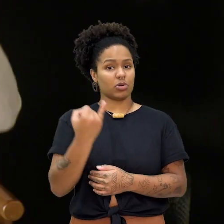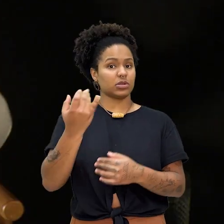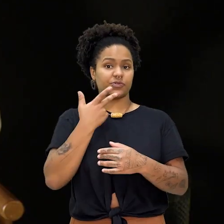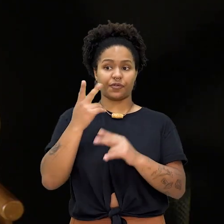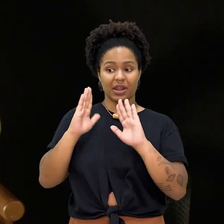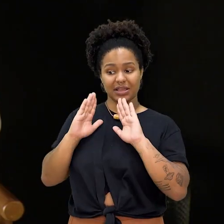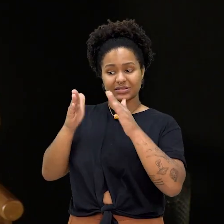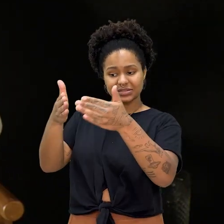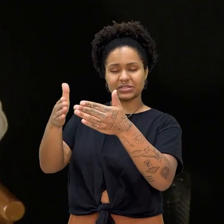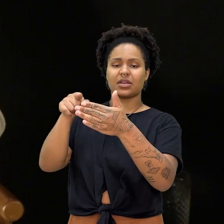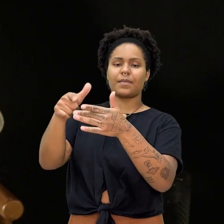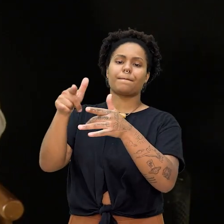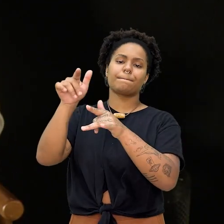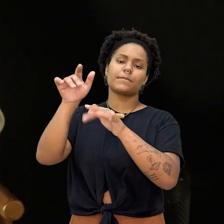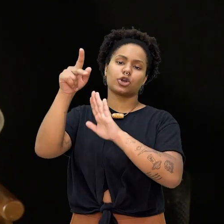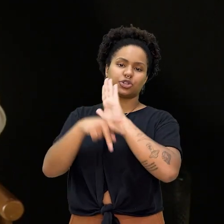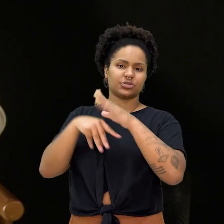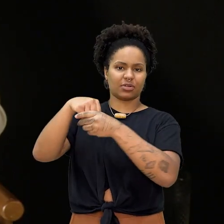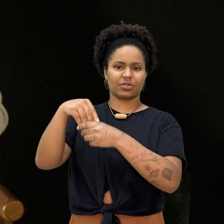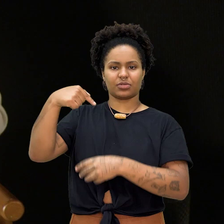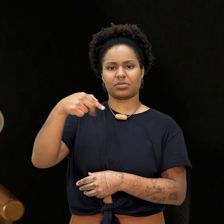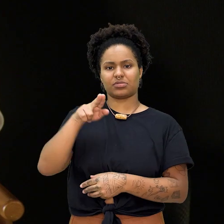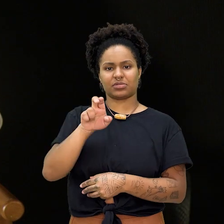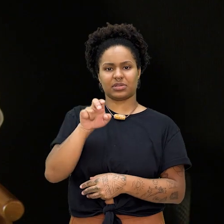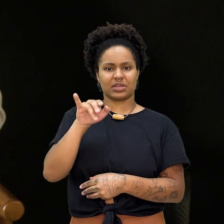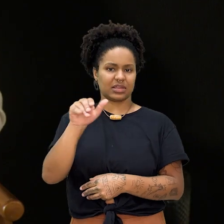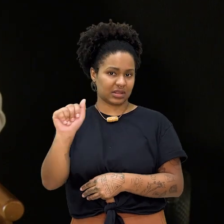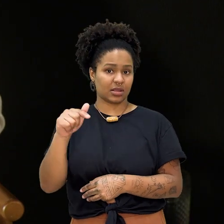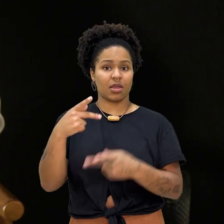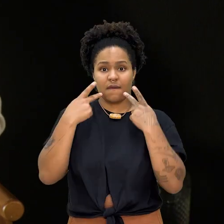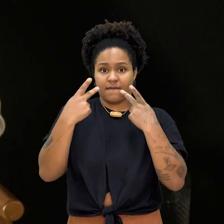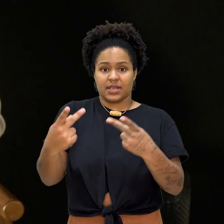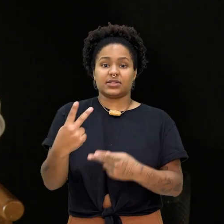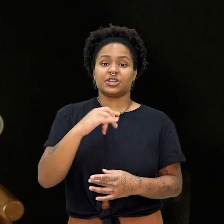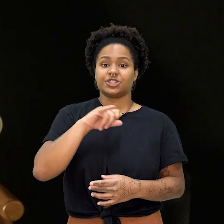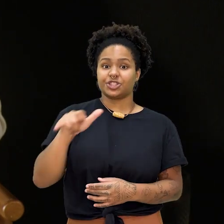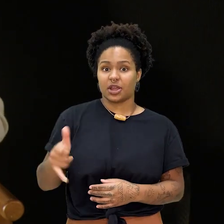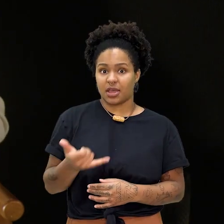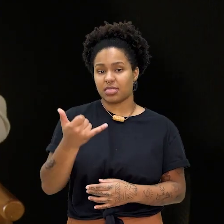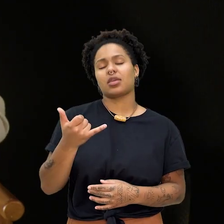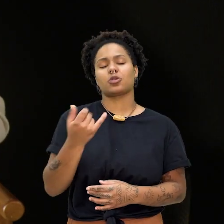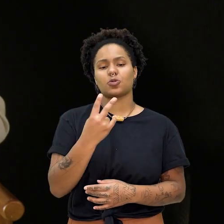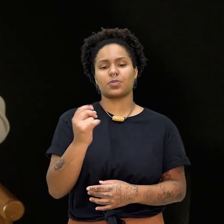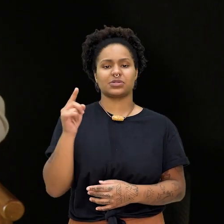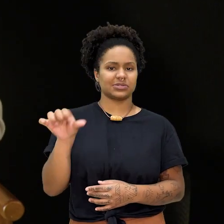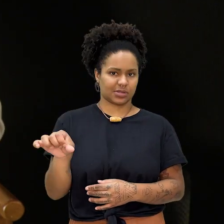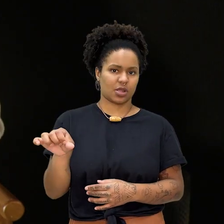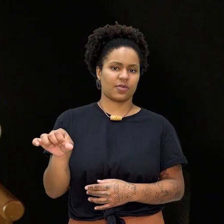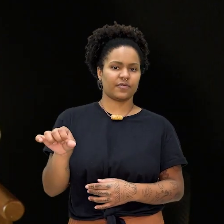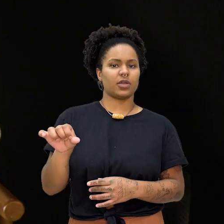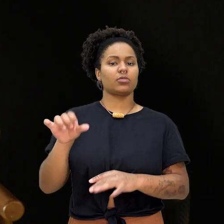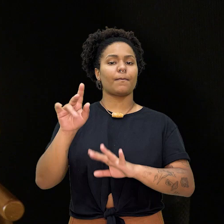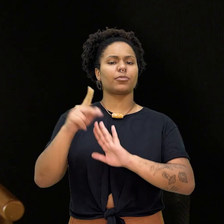falar especificamente desse programa do Quênia. A gente foi visitar em janeiro de 2019, o